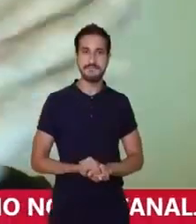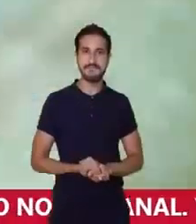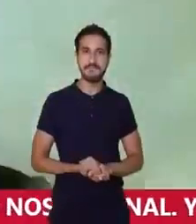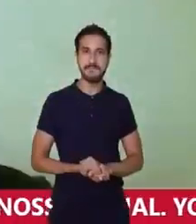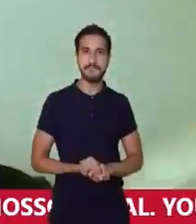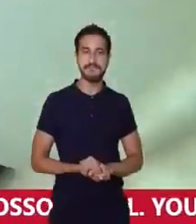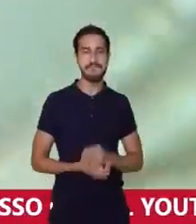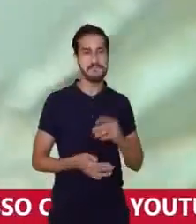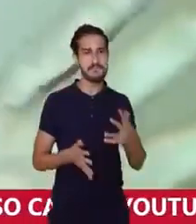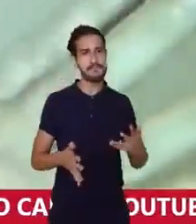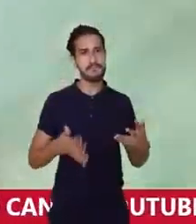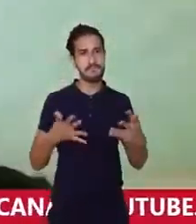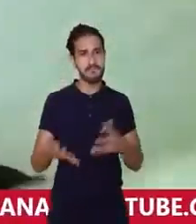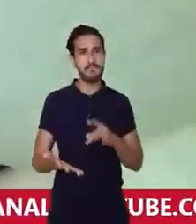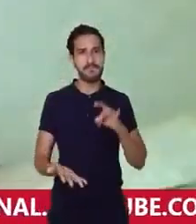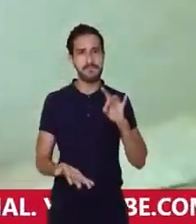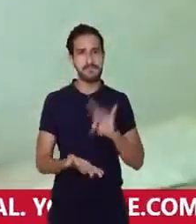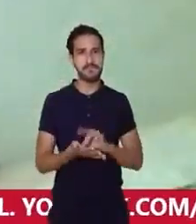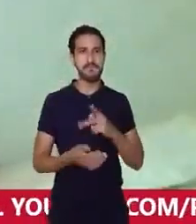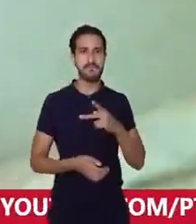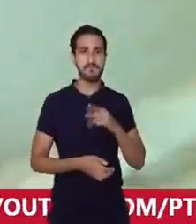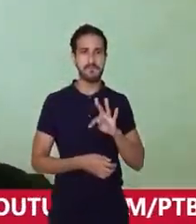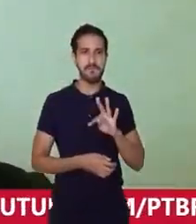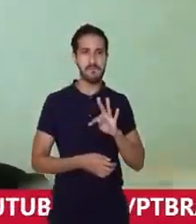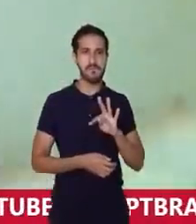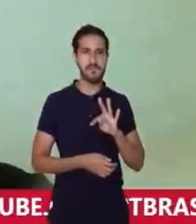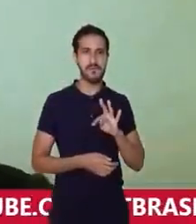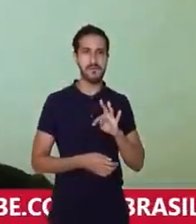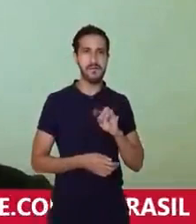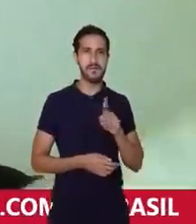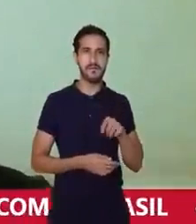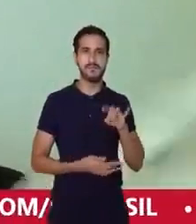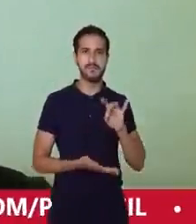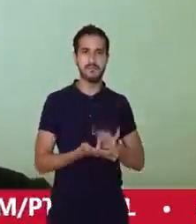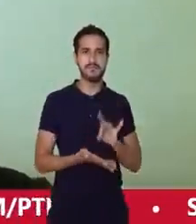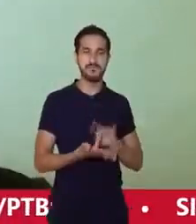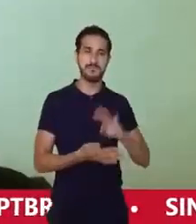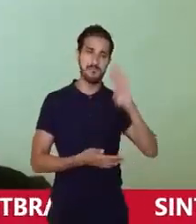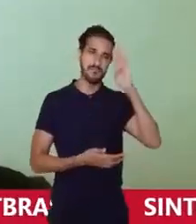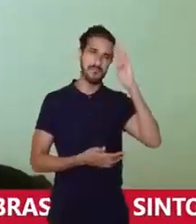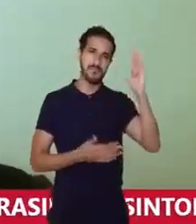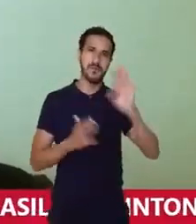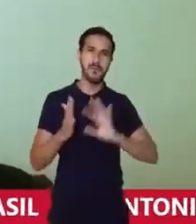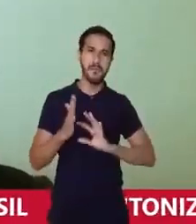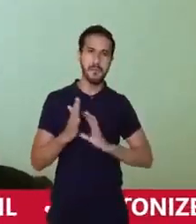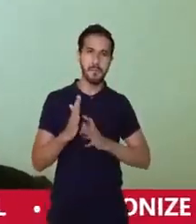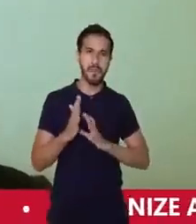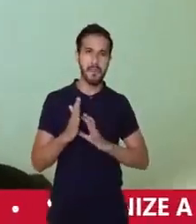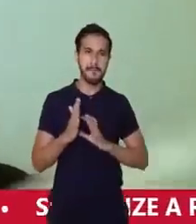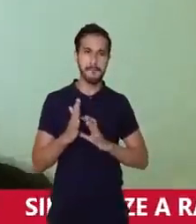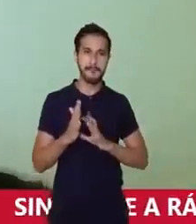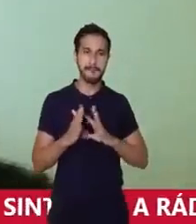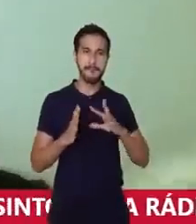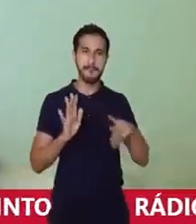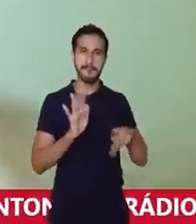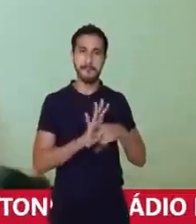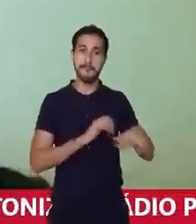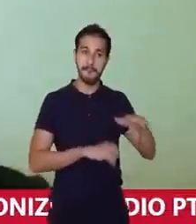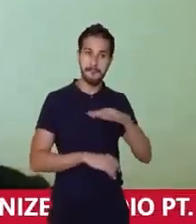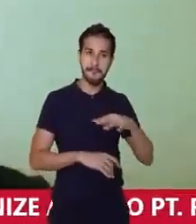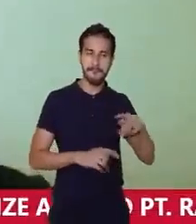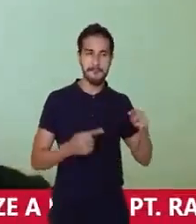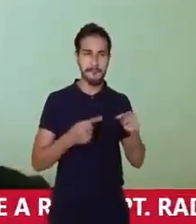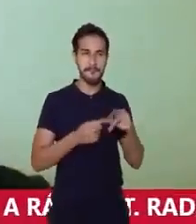com uma participação efetiva do PT, que é, de fato, o maior partido no campo